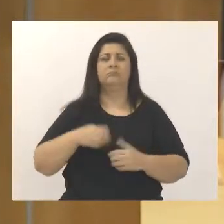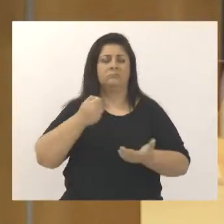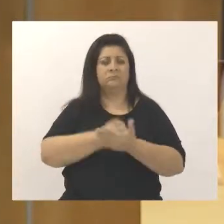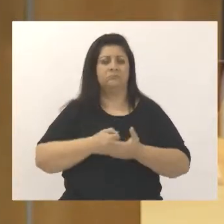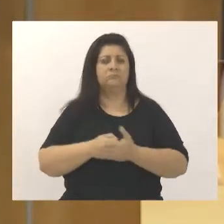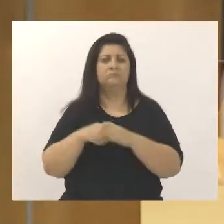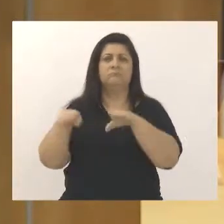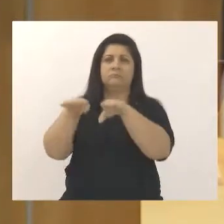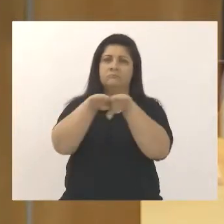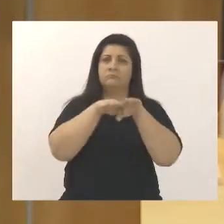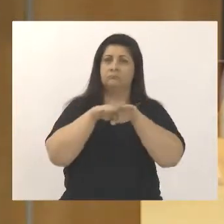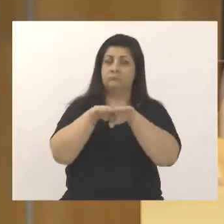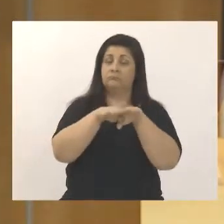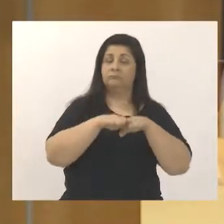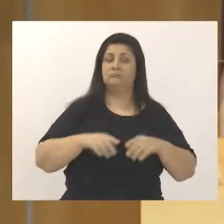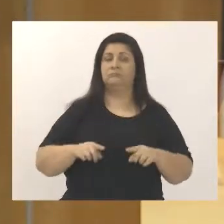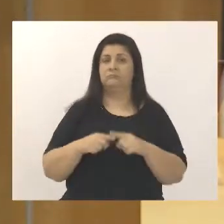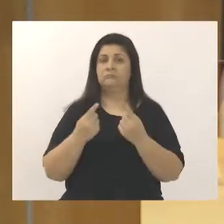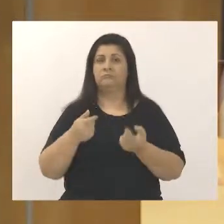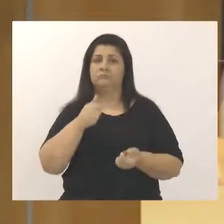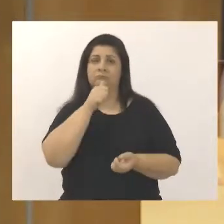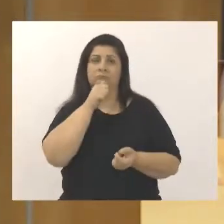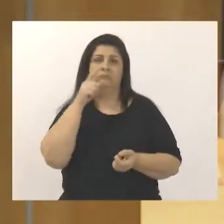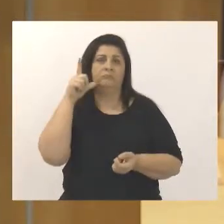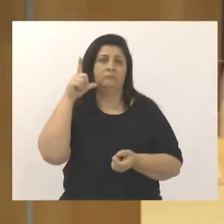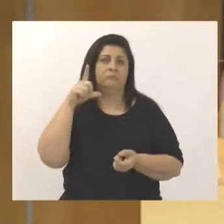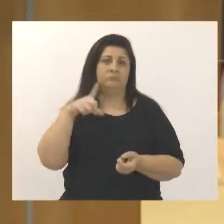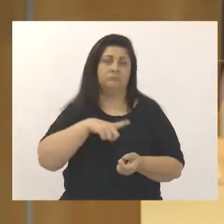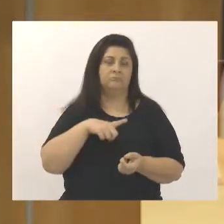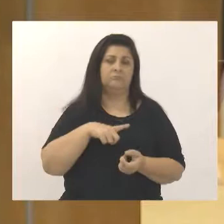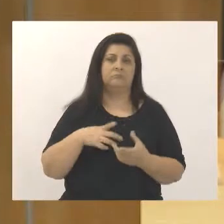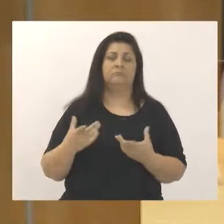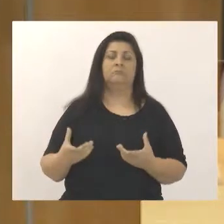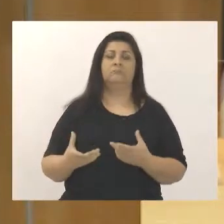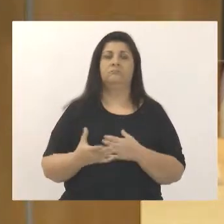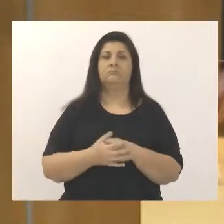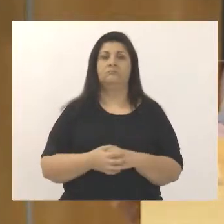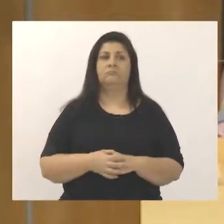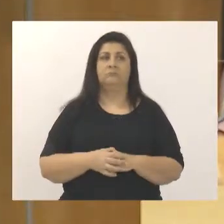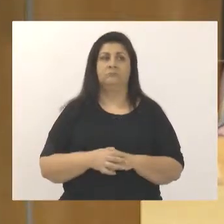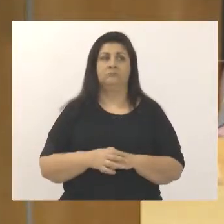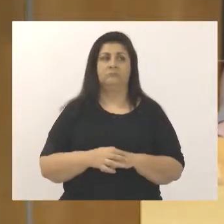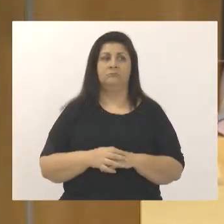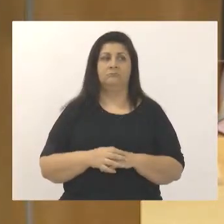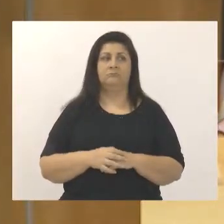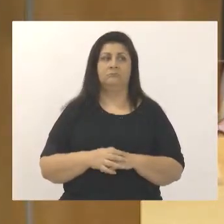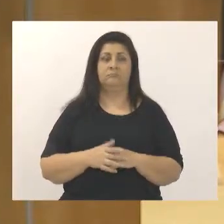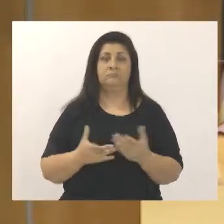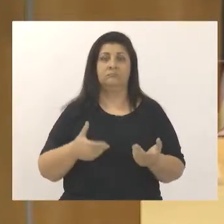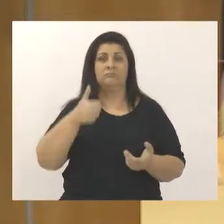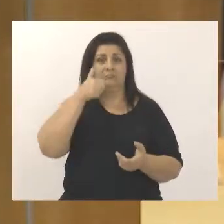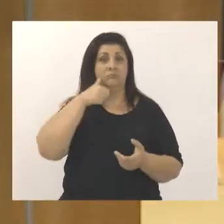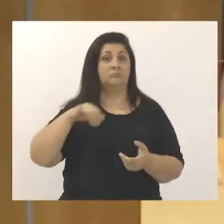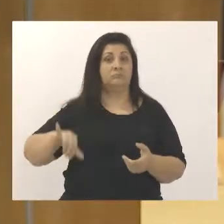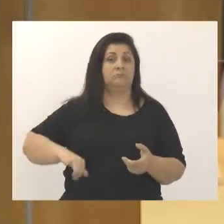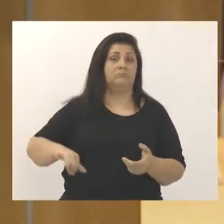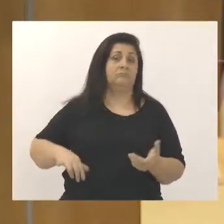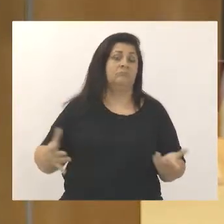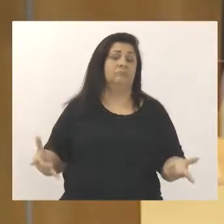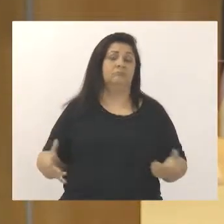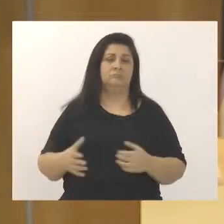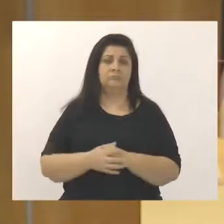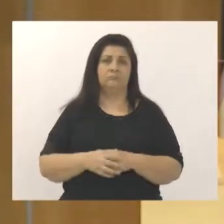nós sabemos que, infelizmente, ainda existe um grande setor, e que a mulher ainda sofre, tanto no local